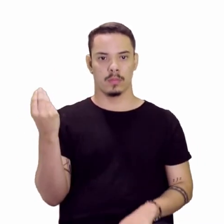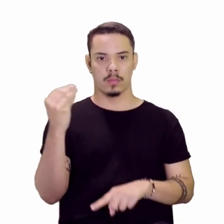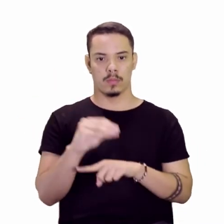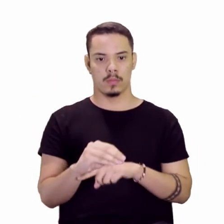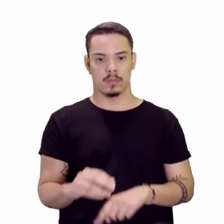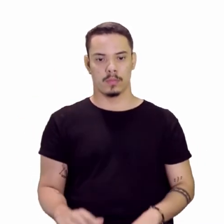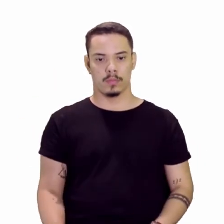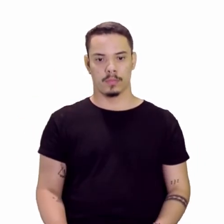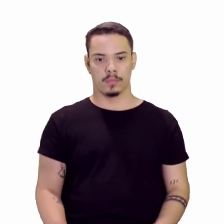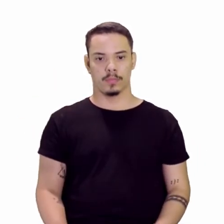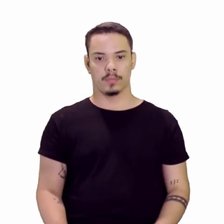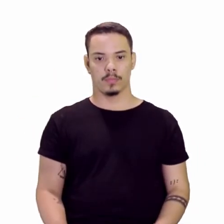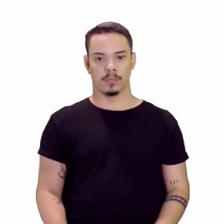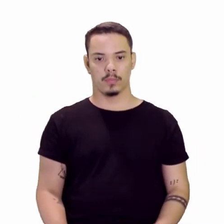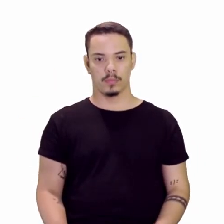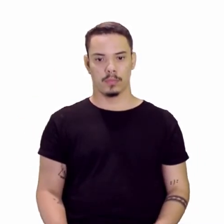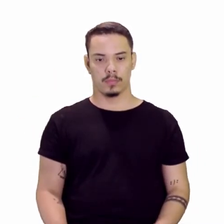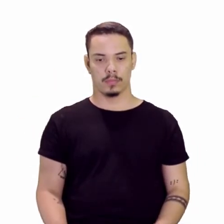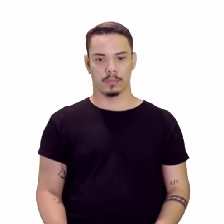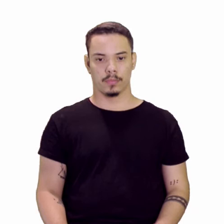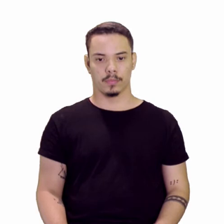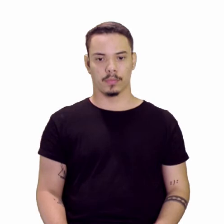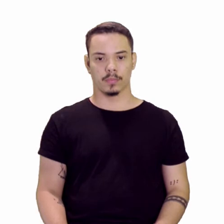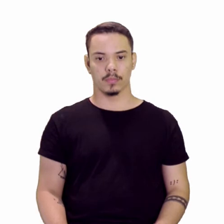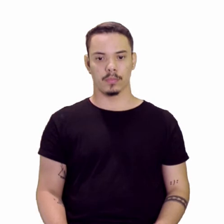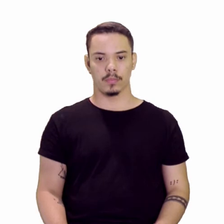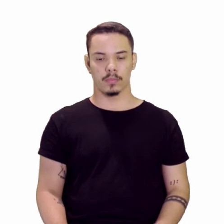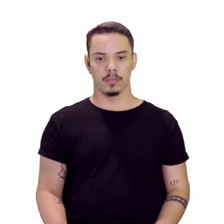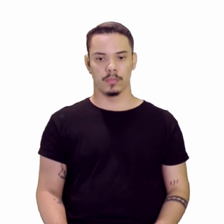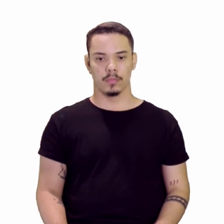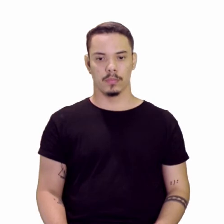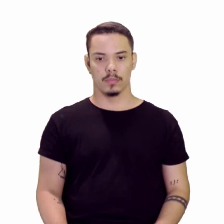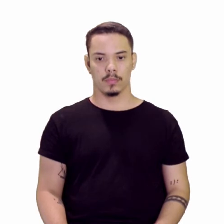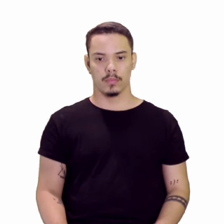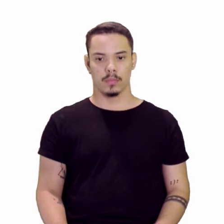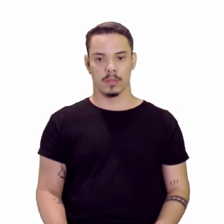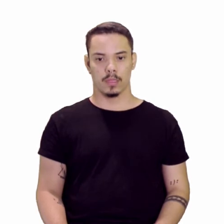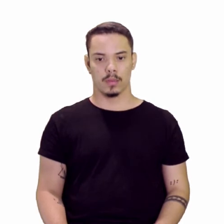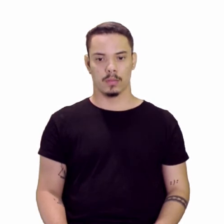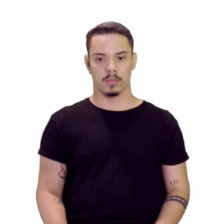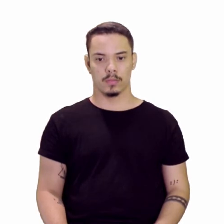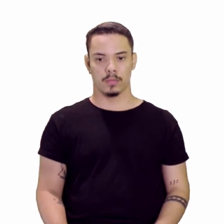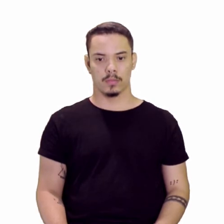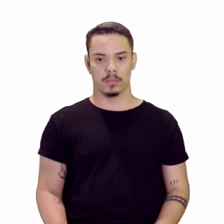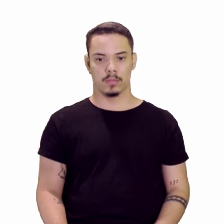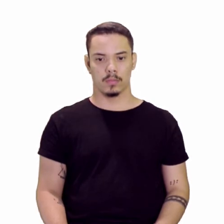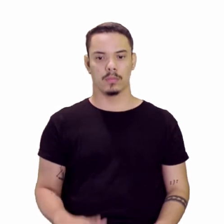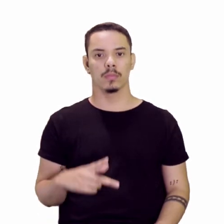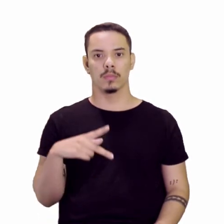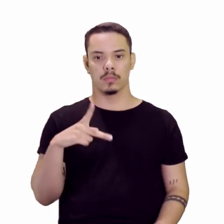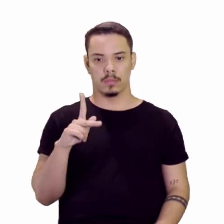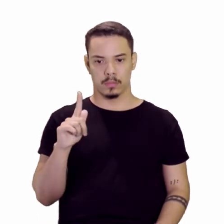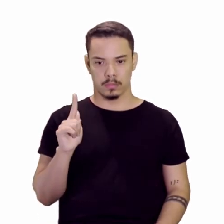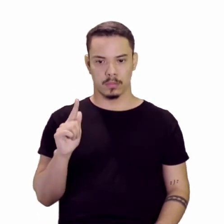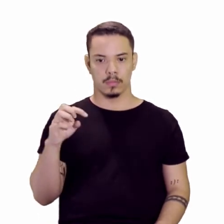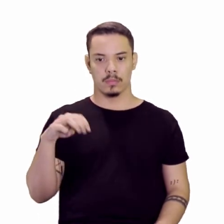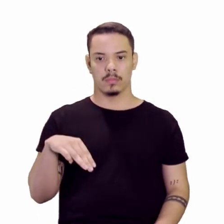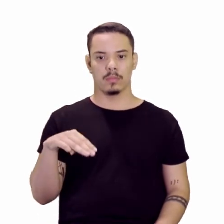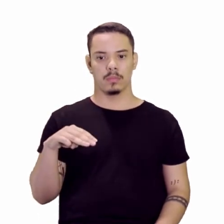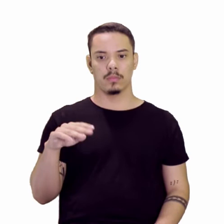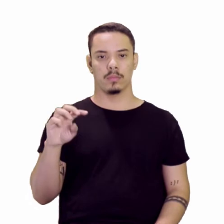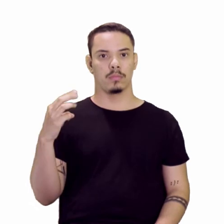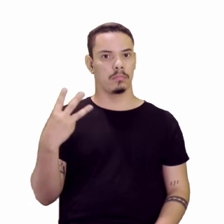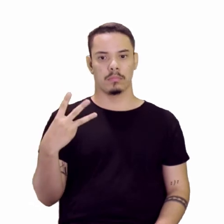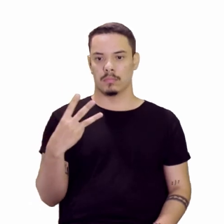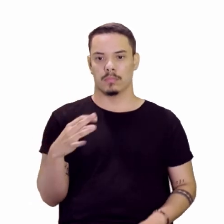ó. Rho é igual a 2,7 vezes 10 à terceira Quilogramas por metro cúbico.